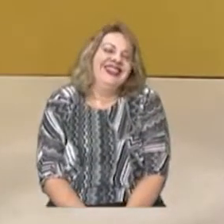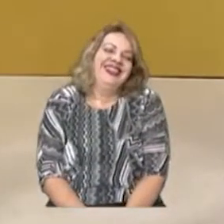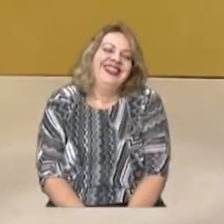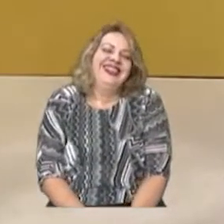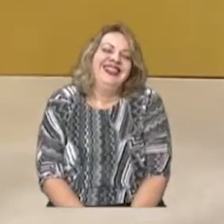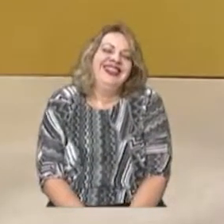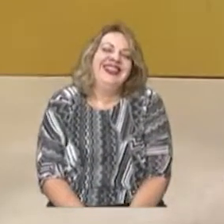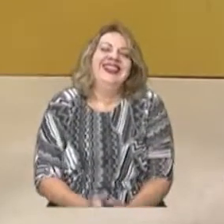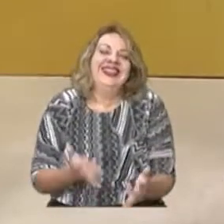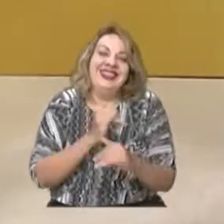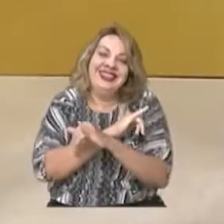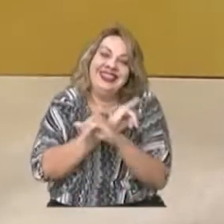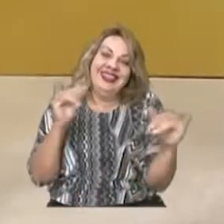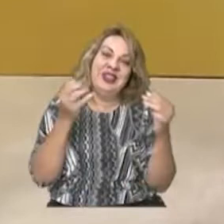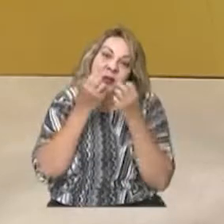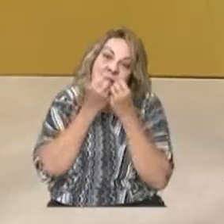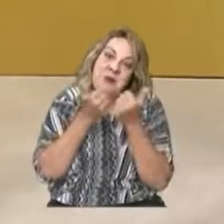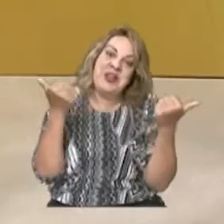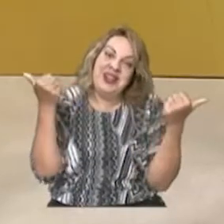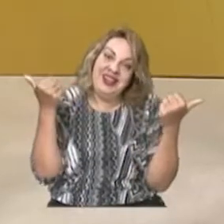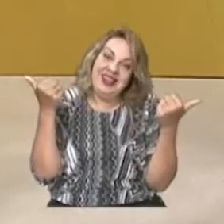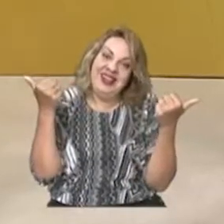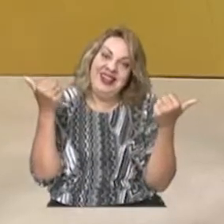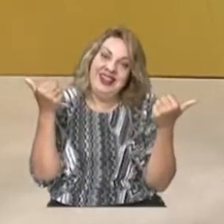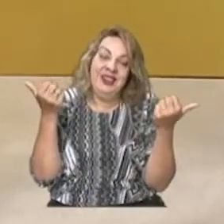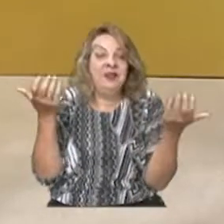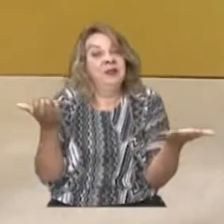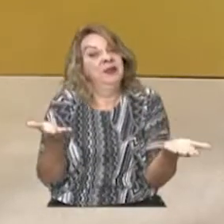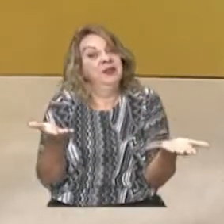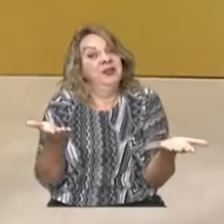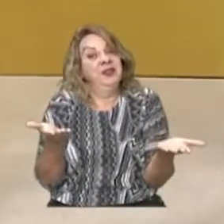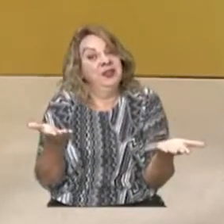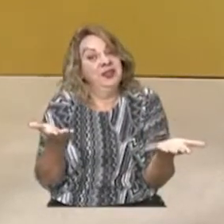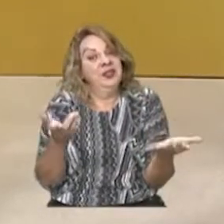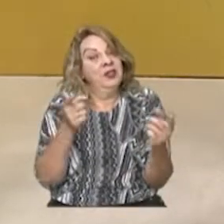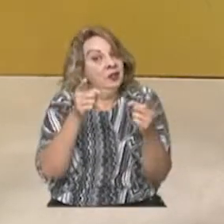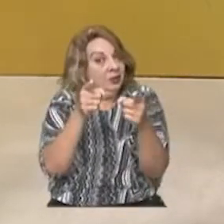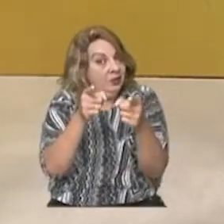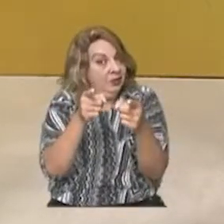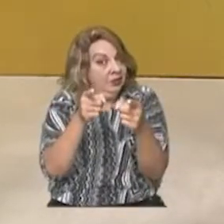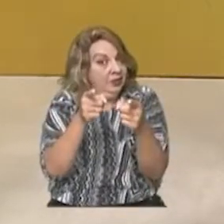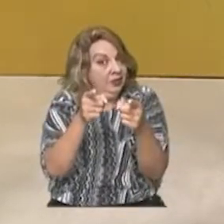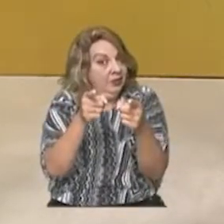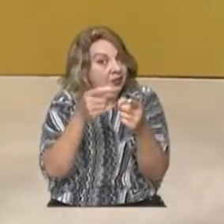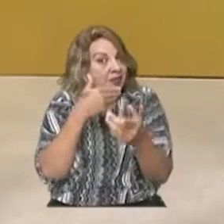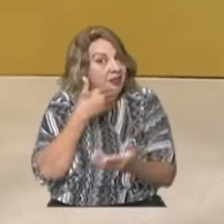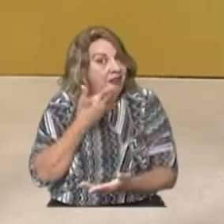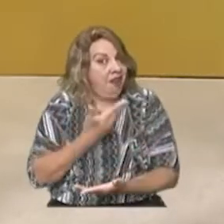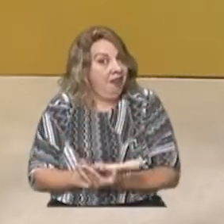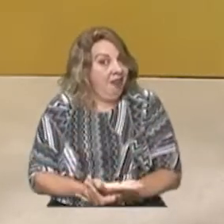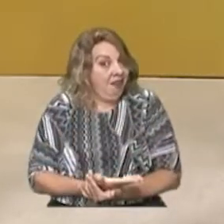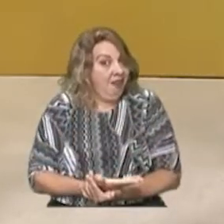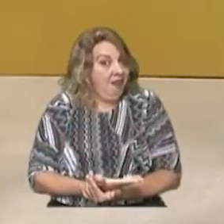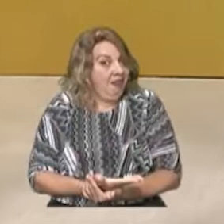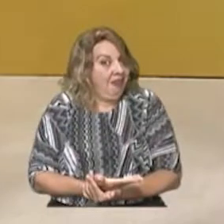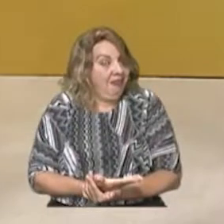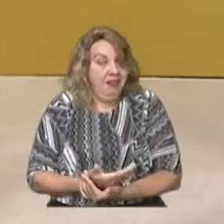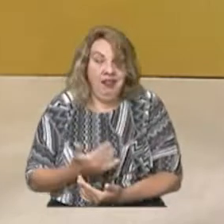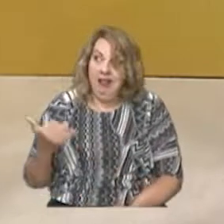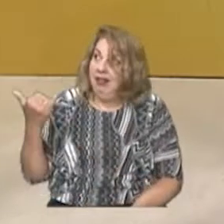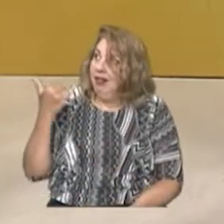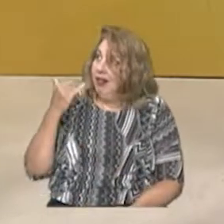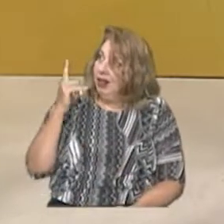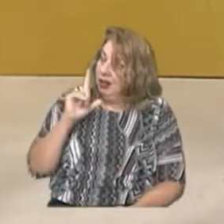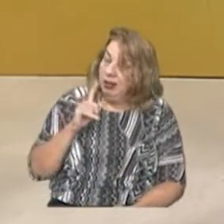Olha aí que notícia boa, hein, Francisco? Eu sendo você, também ficaria abismado sem acreditar, porque eu vou